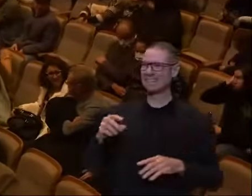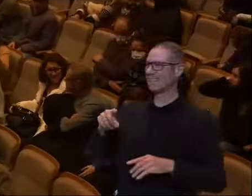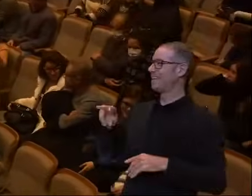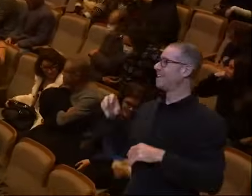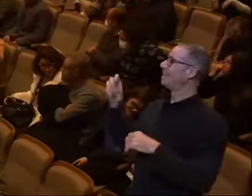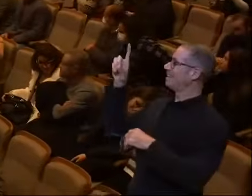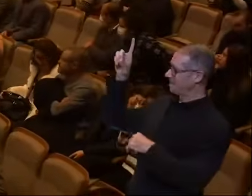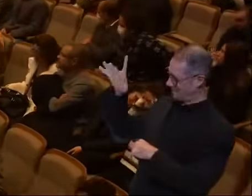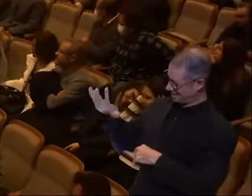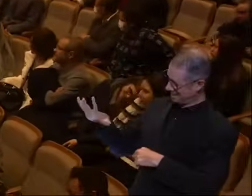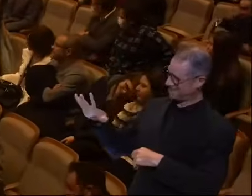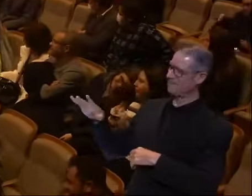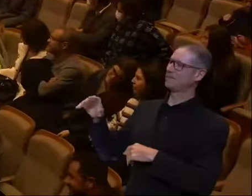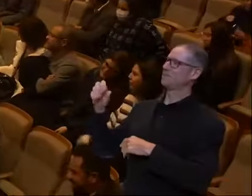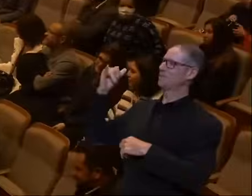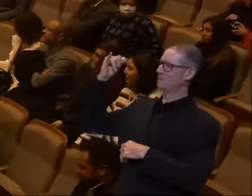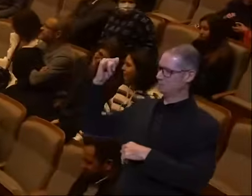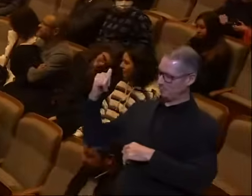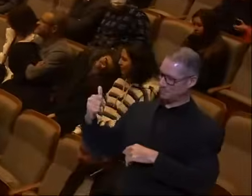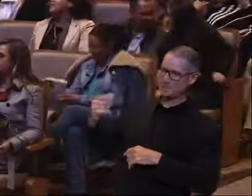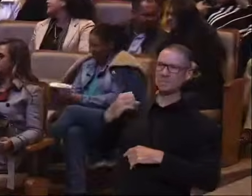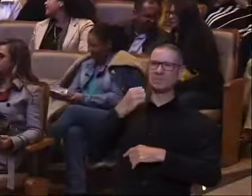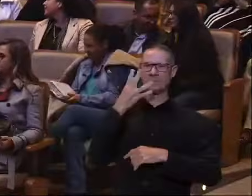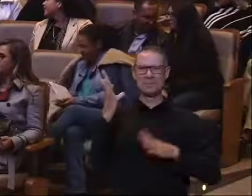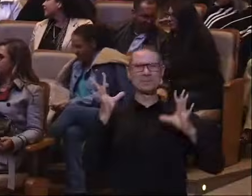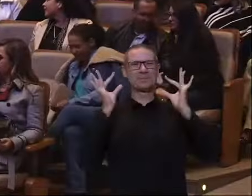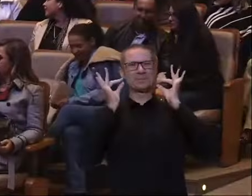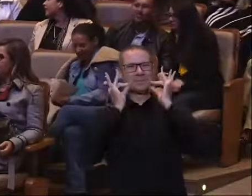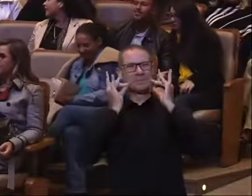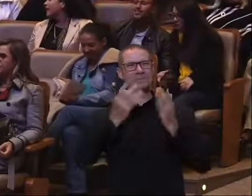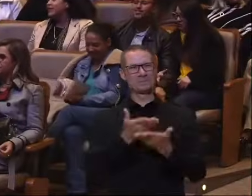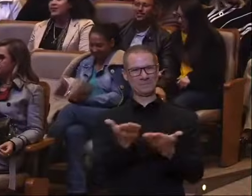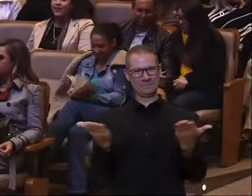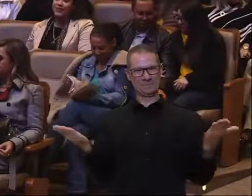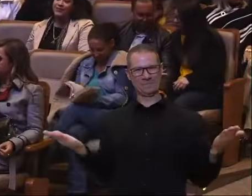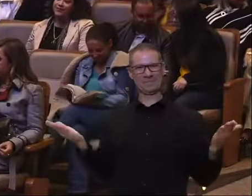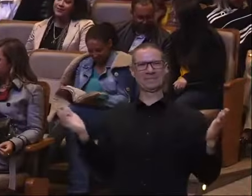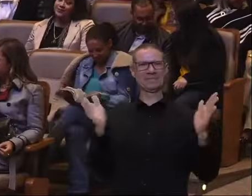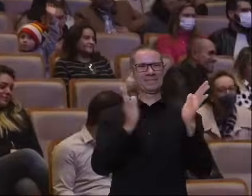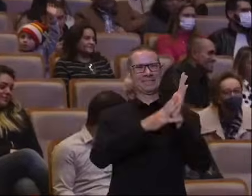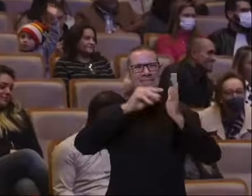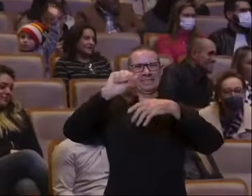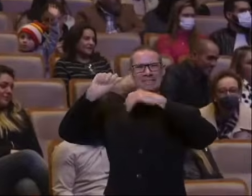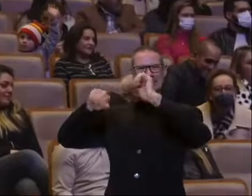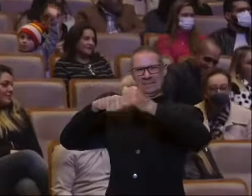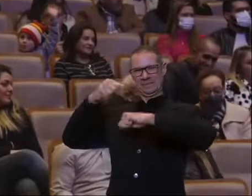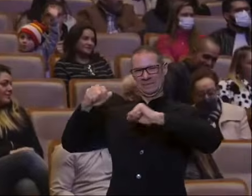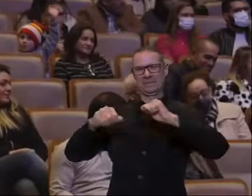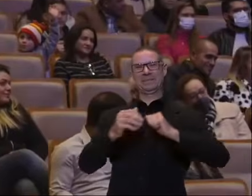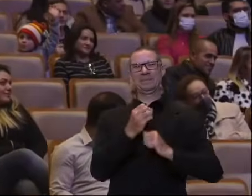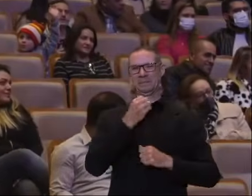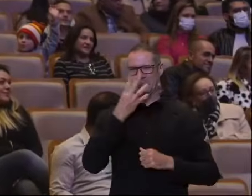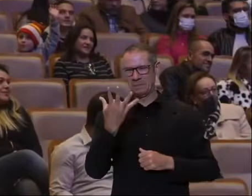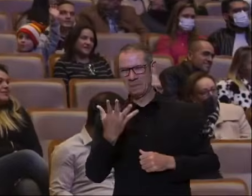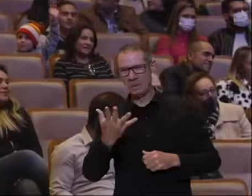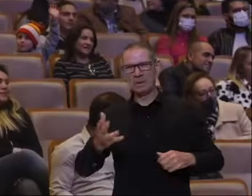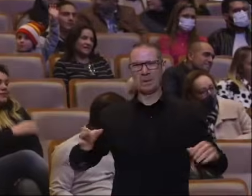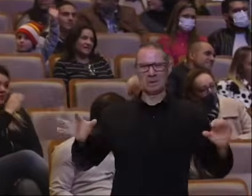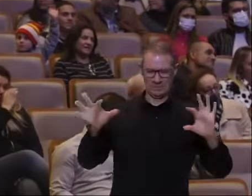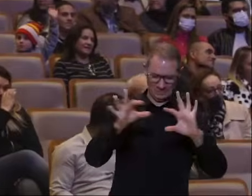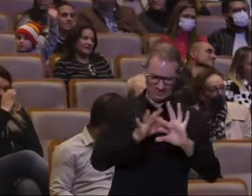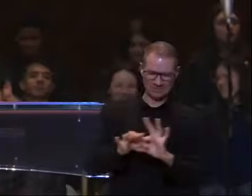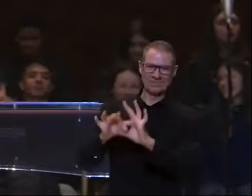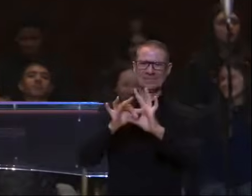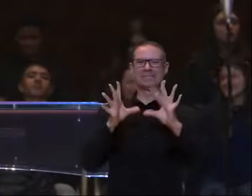falar contigo, que bom que você está aqui, aleluia. É sempre bom estarmos juntos